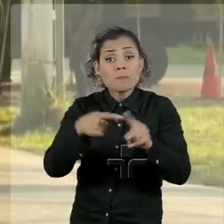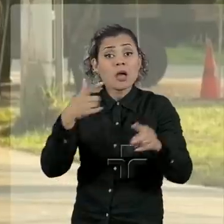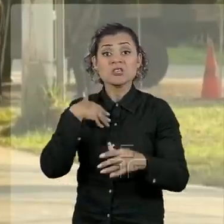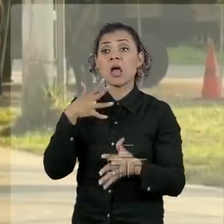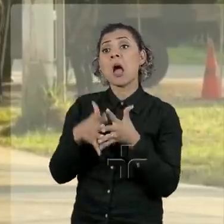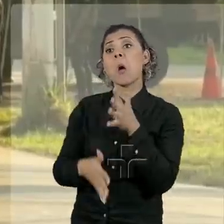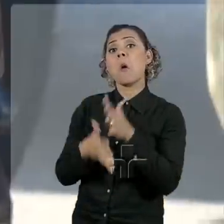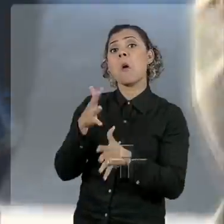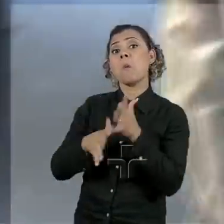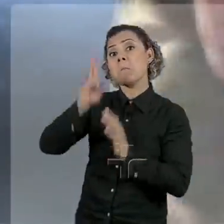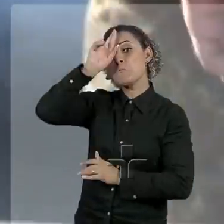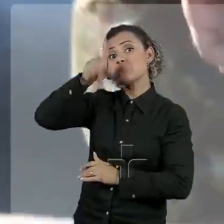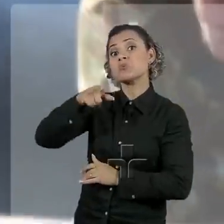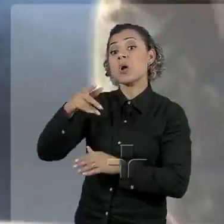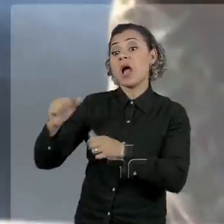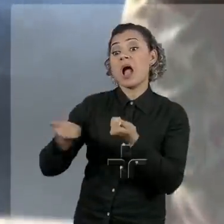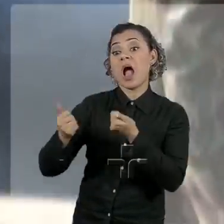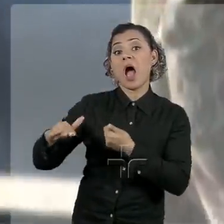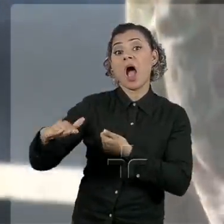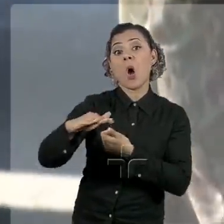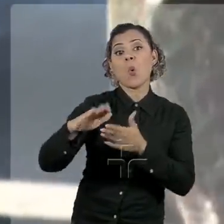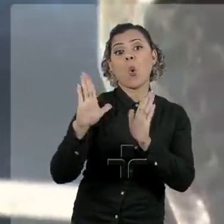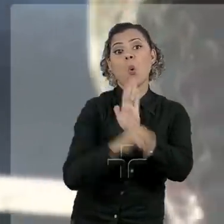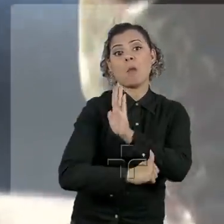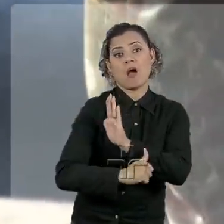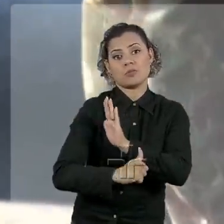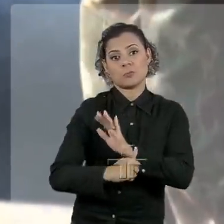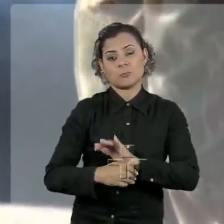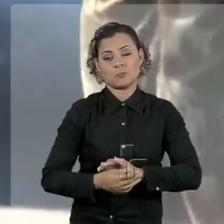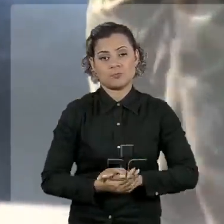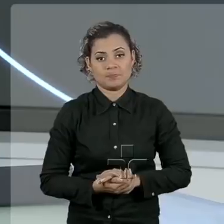confundiram o carro de Evaldo com um veículo roubado.